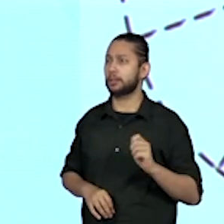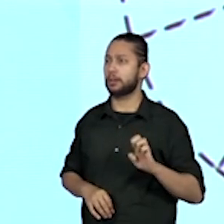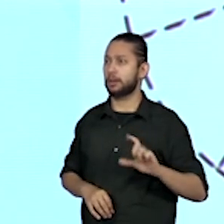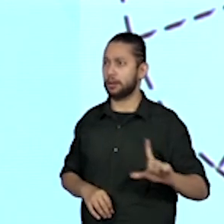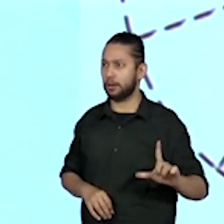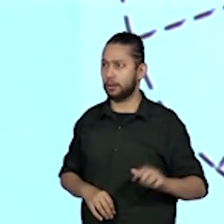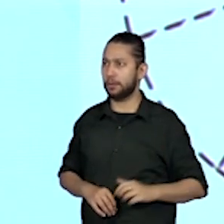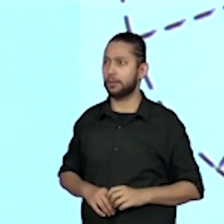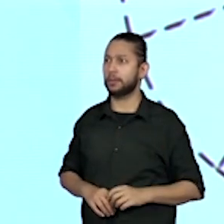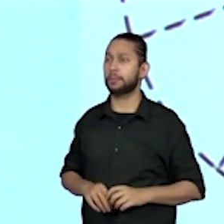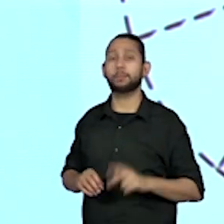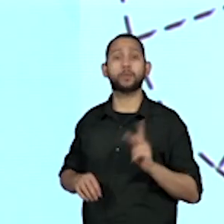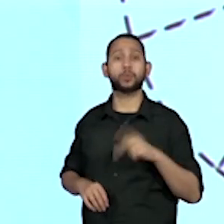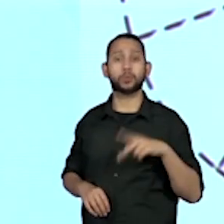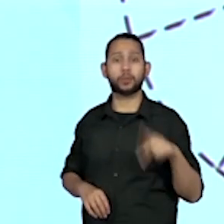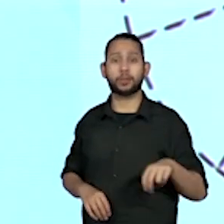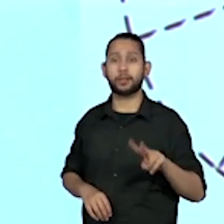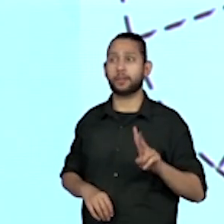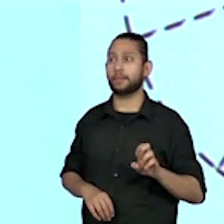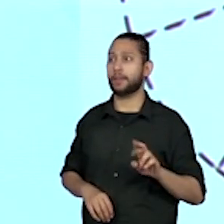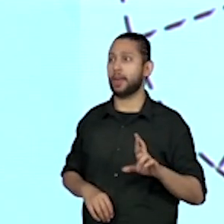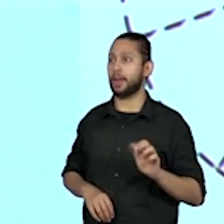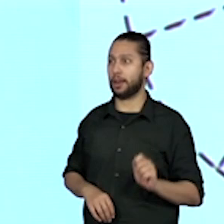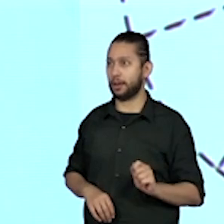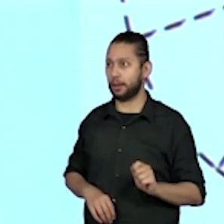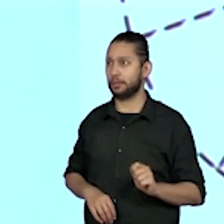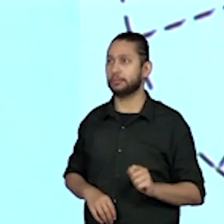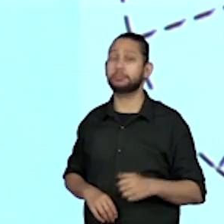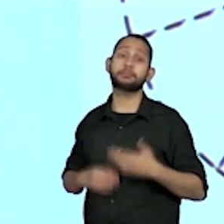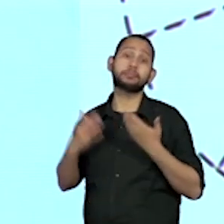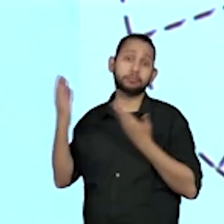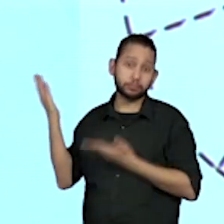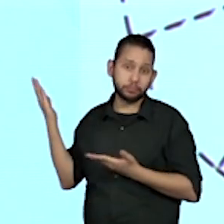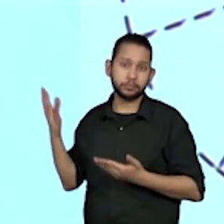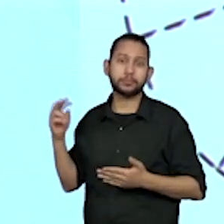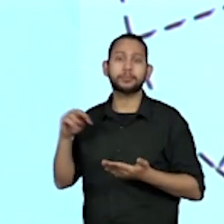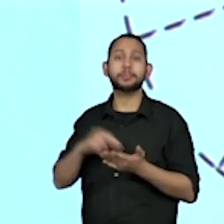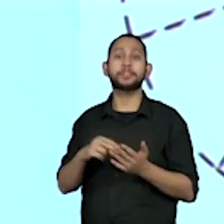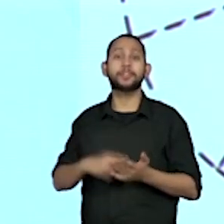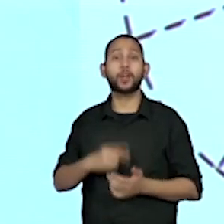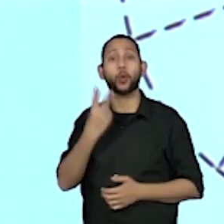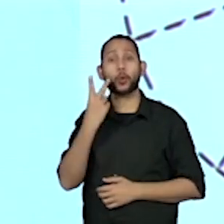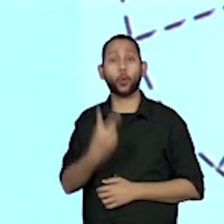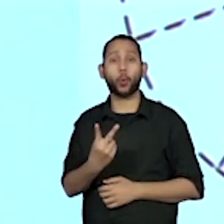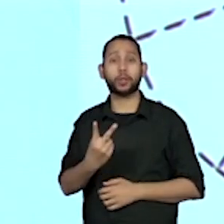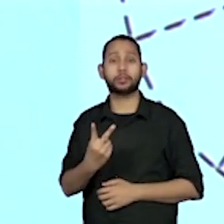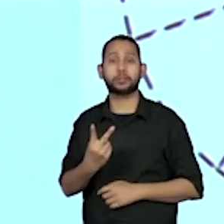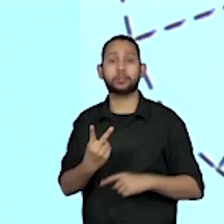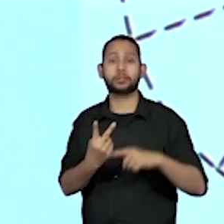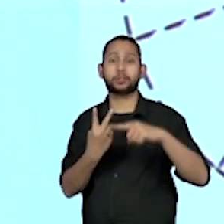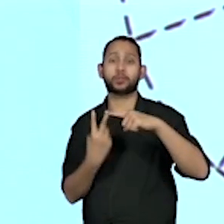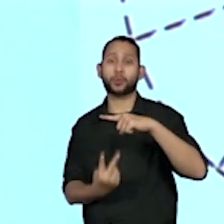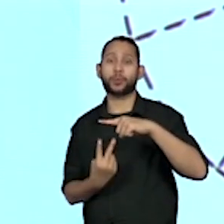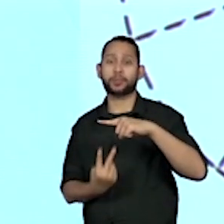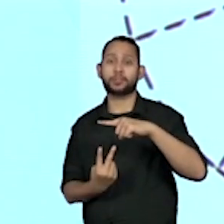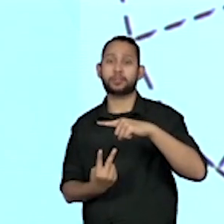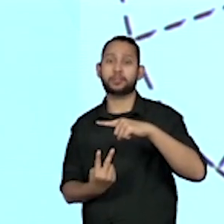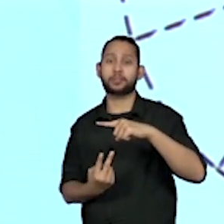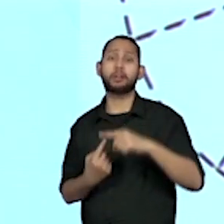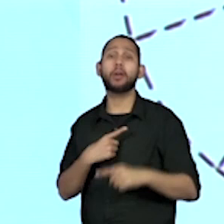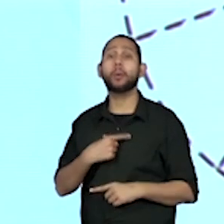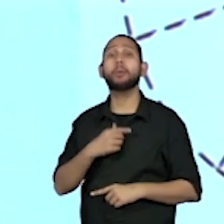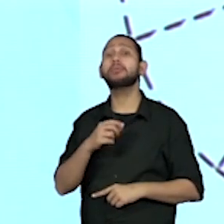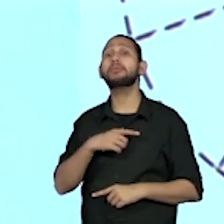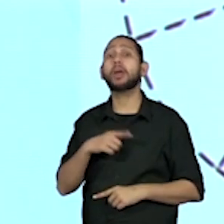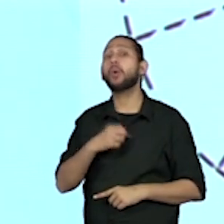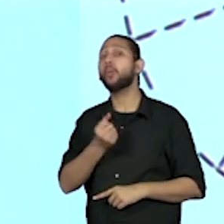Vera Lúcia. Muito bem, pessoal. Essa é a fração, ó, ela está dividida em duas partes, certo? A